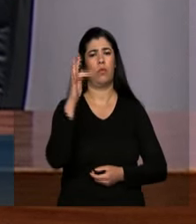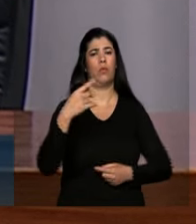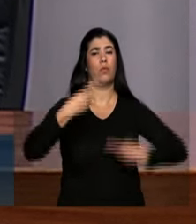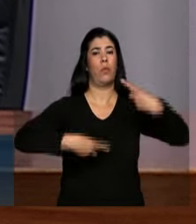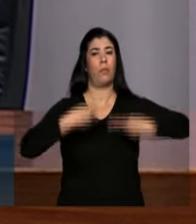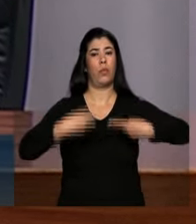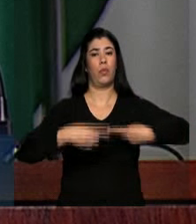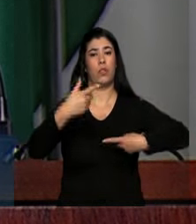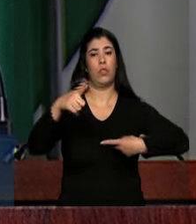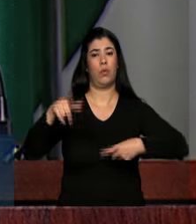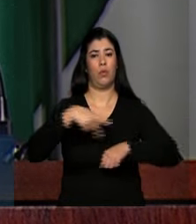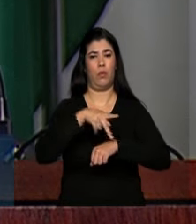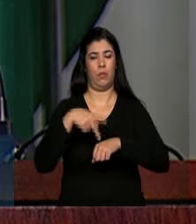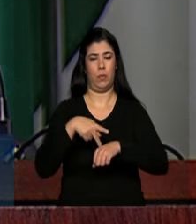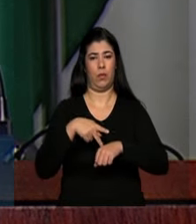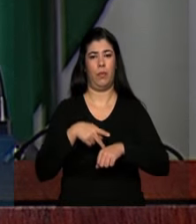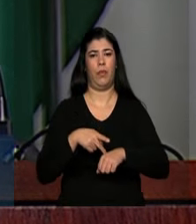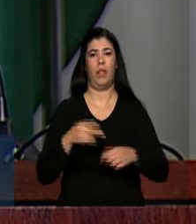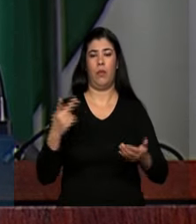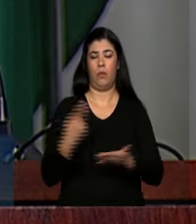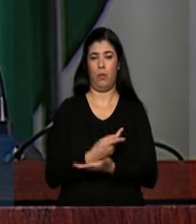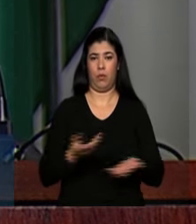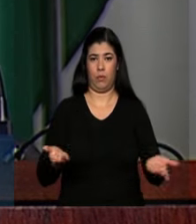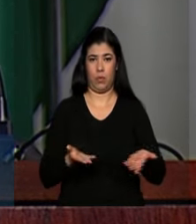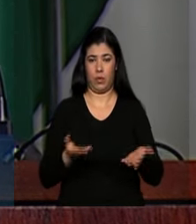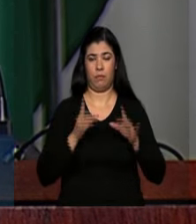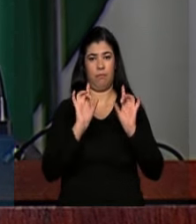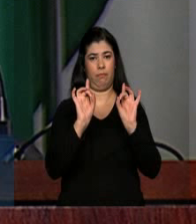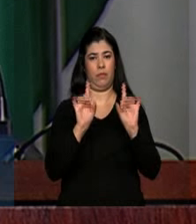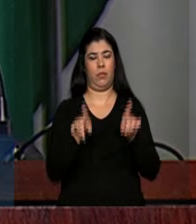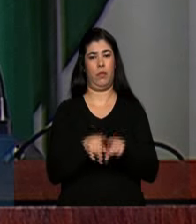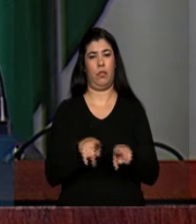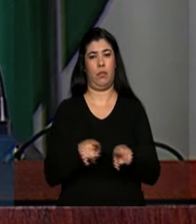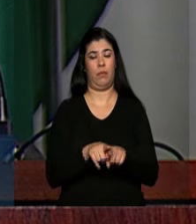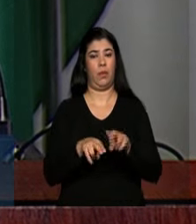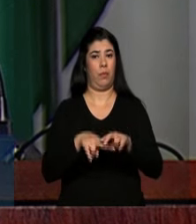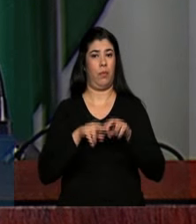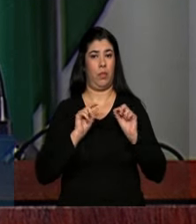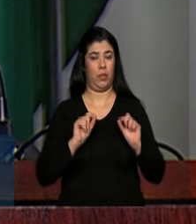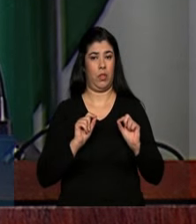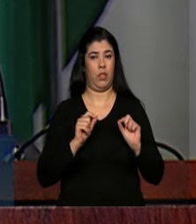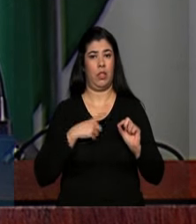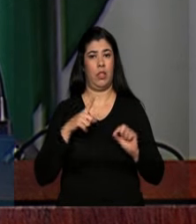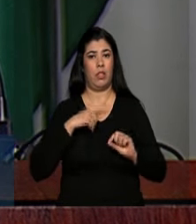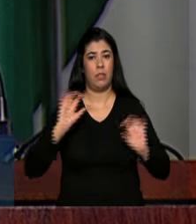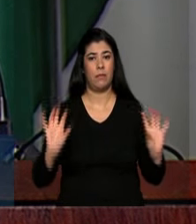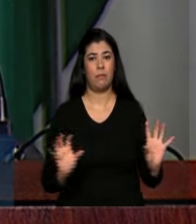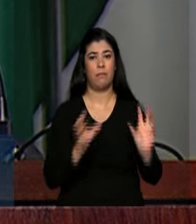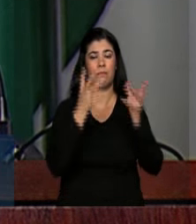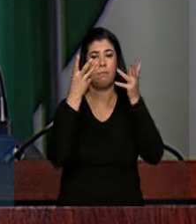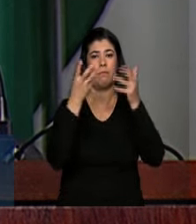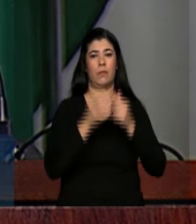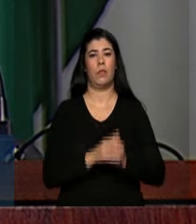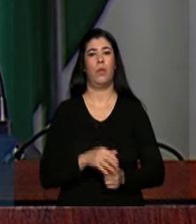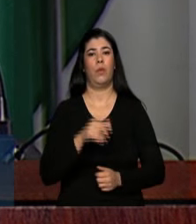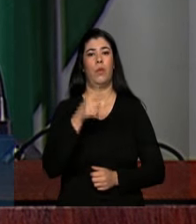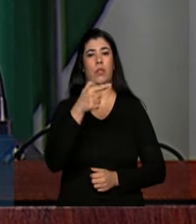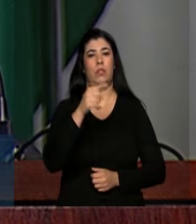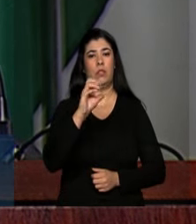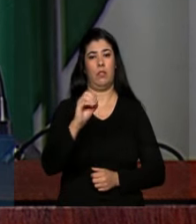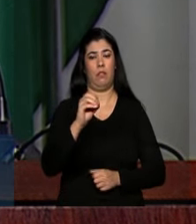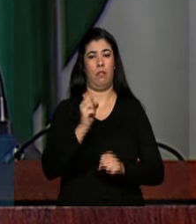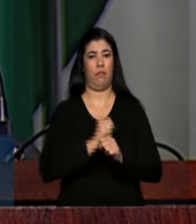política externa. O momento é ainda mais especial por celebrarmos o 70º aniversário do Instituto Rio